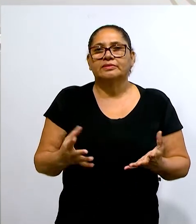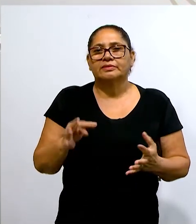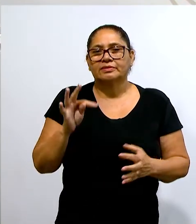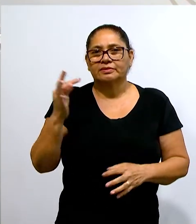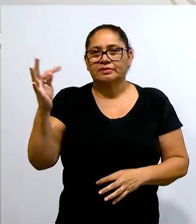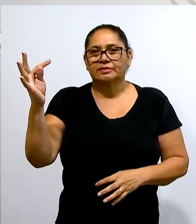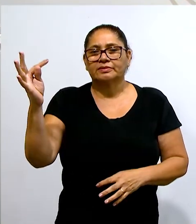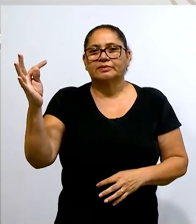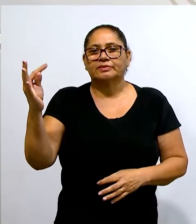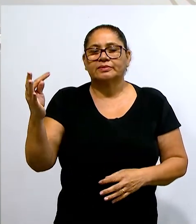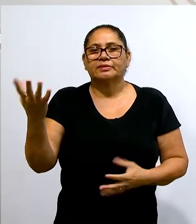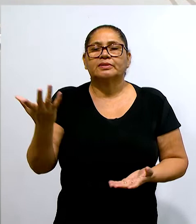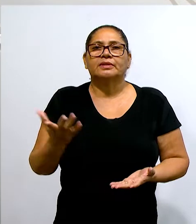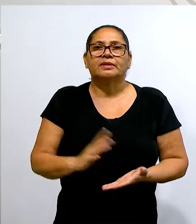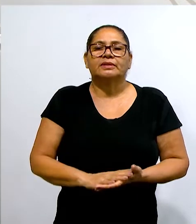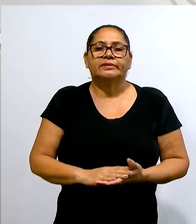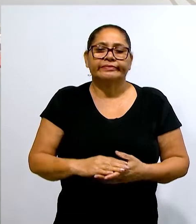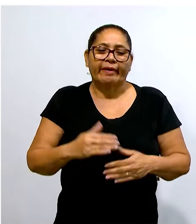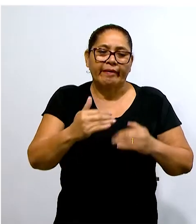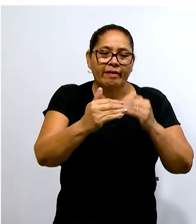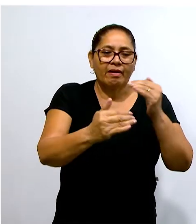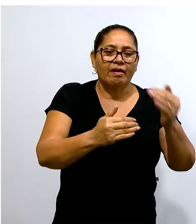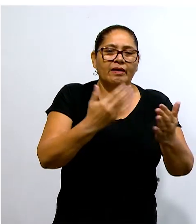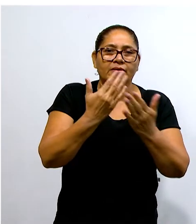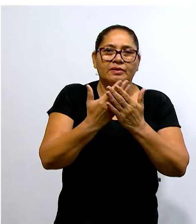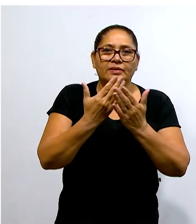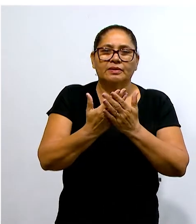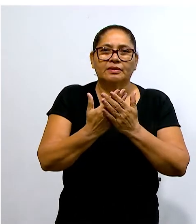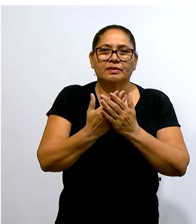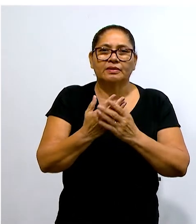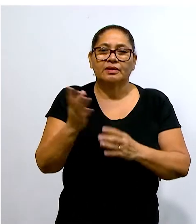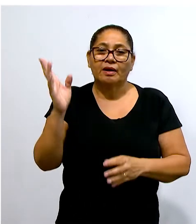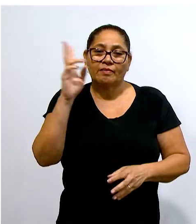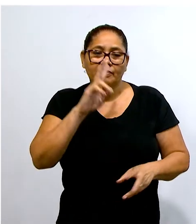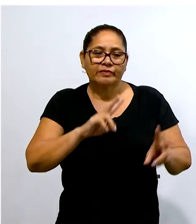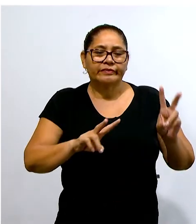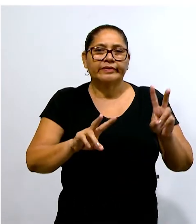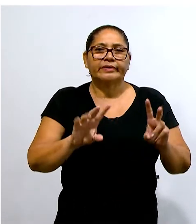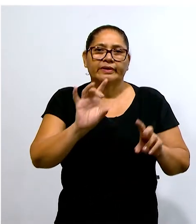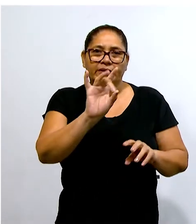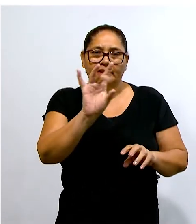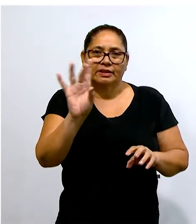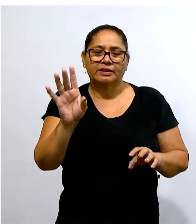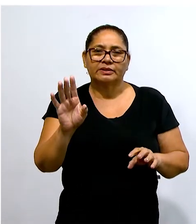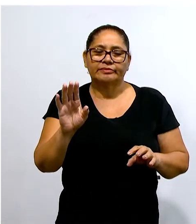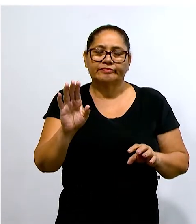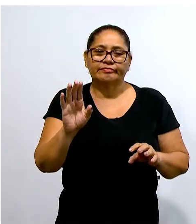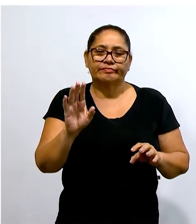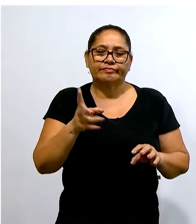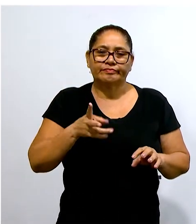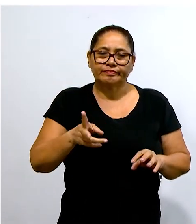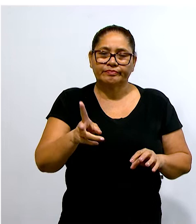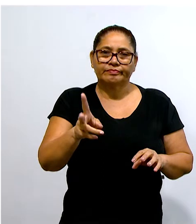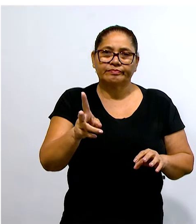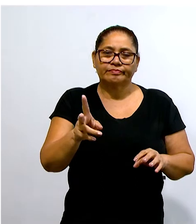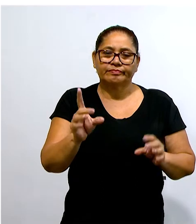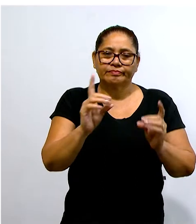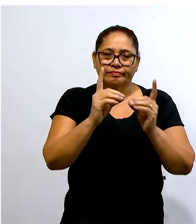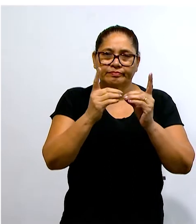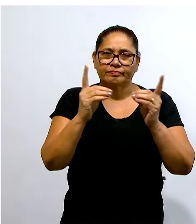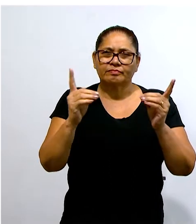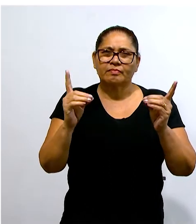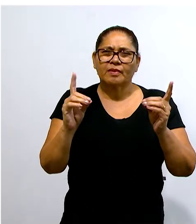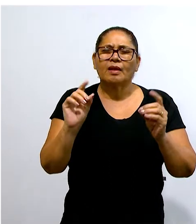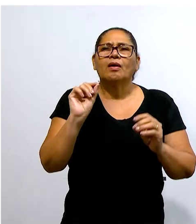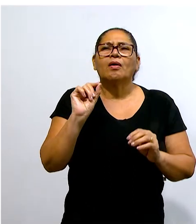processo de intervenção e na organização da nossa aula. Vamos ver cada um. As sequências didáticas, né? O que isso